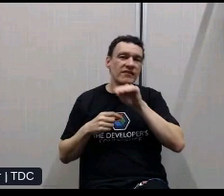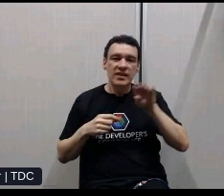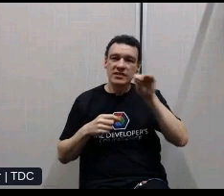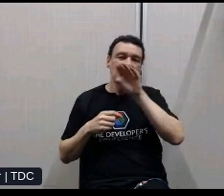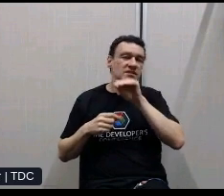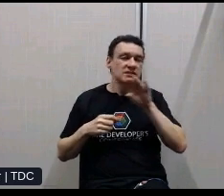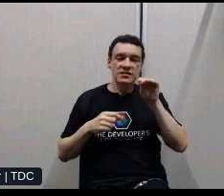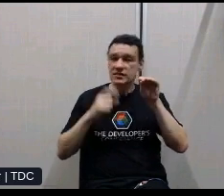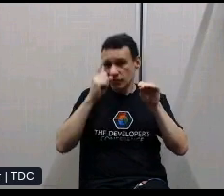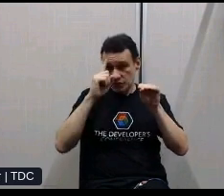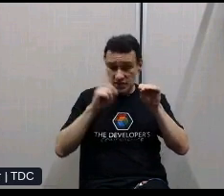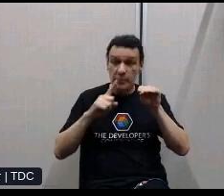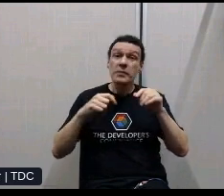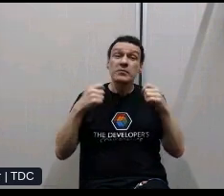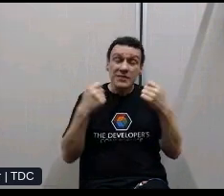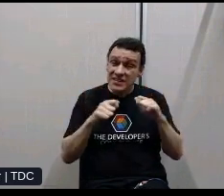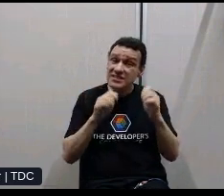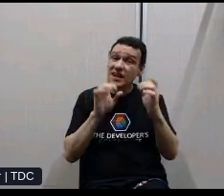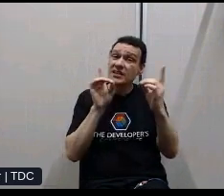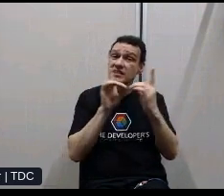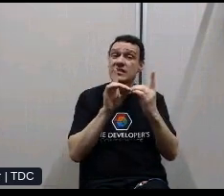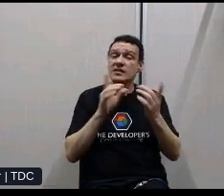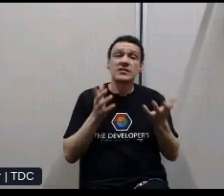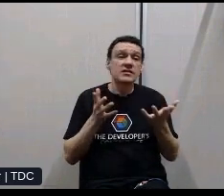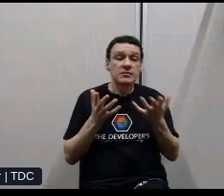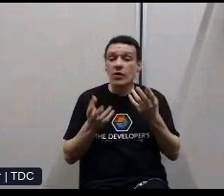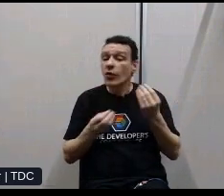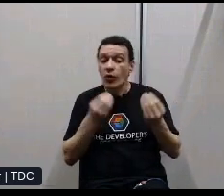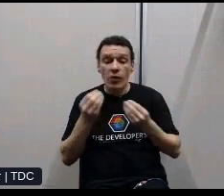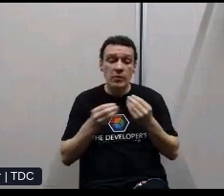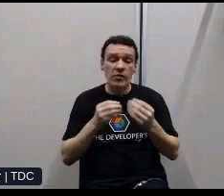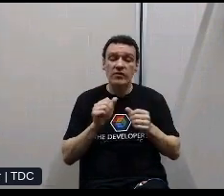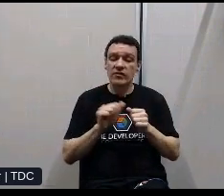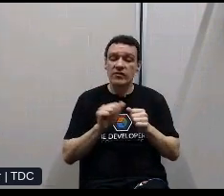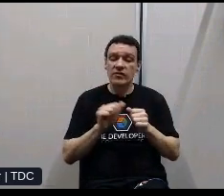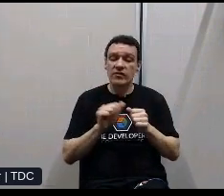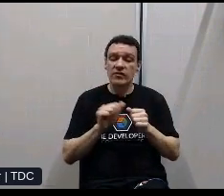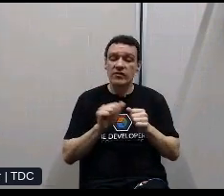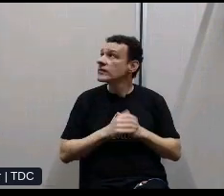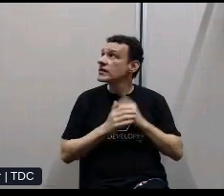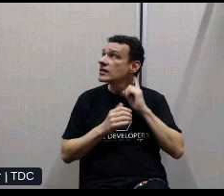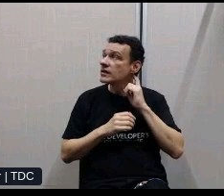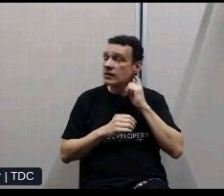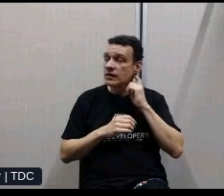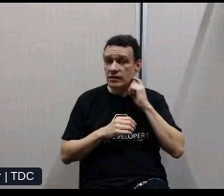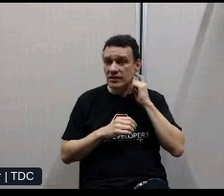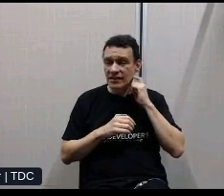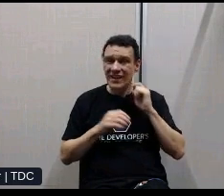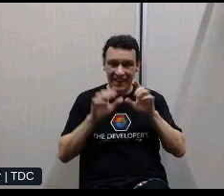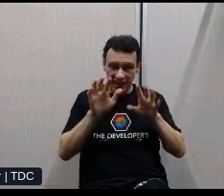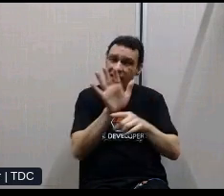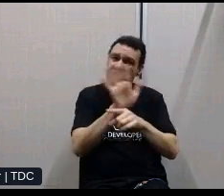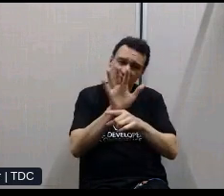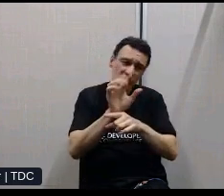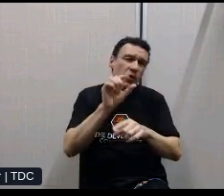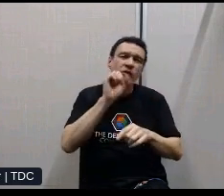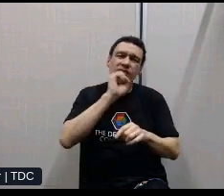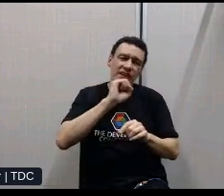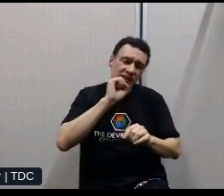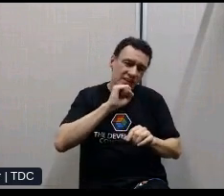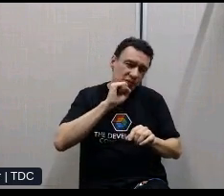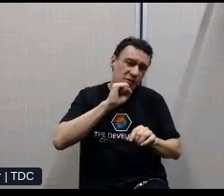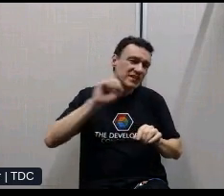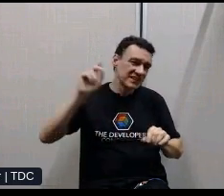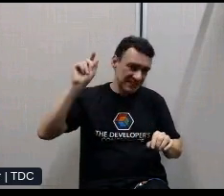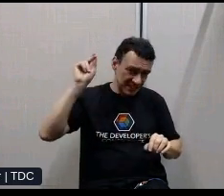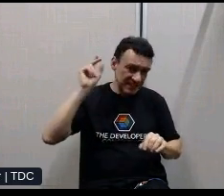de atendimento. Então, qual é o recurso que está sendo utilizado? Tudo bem que é um pouquinho mais antigo, no sentido assim